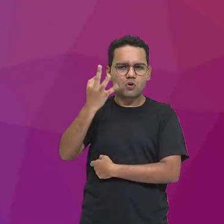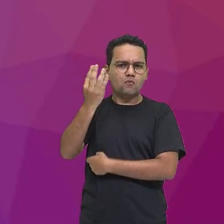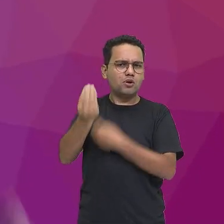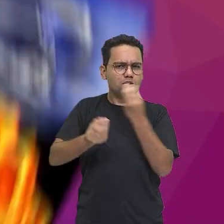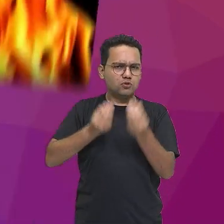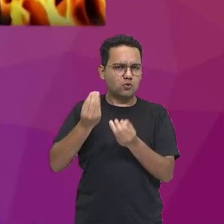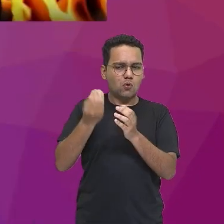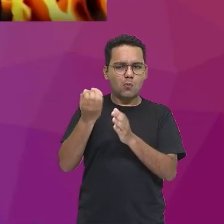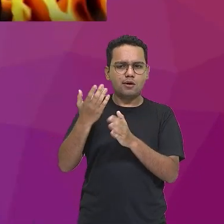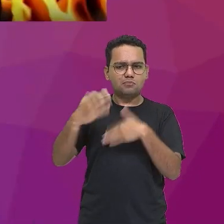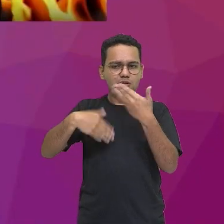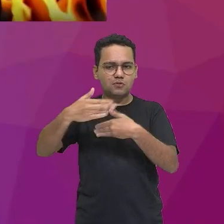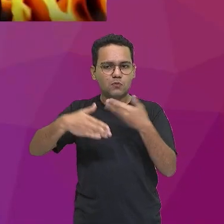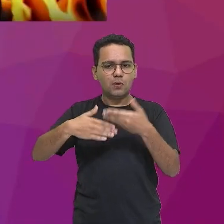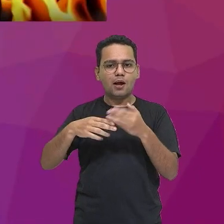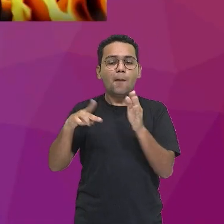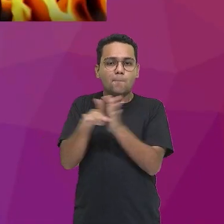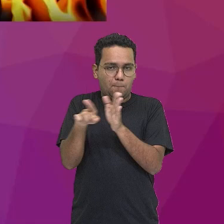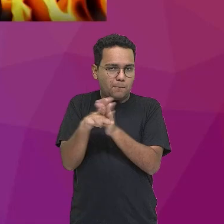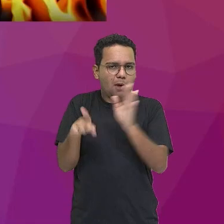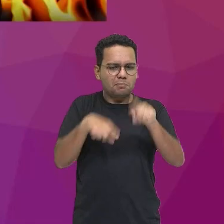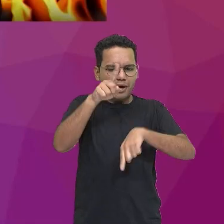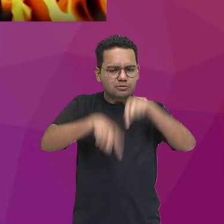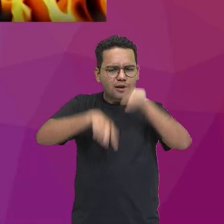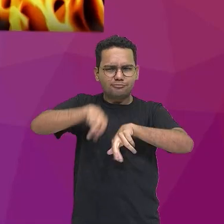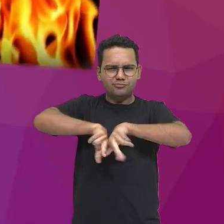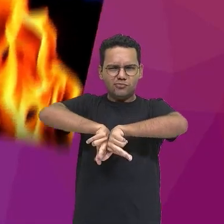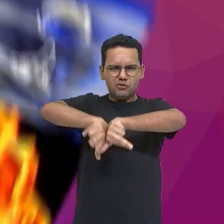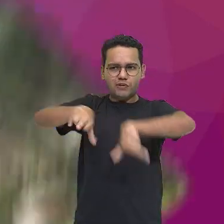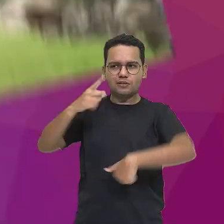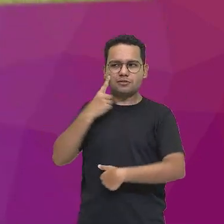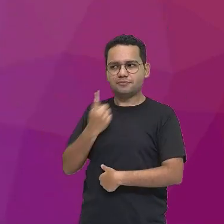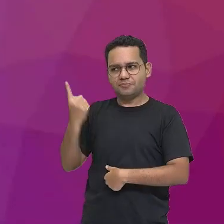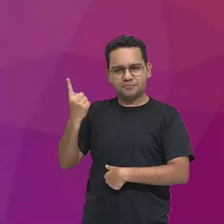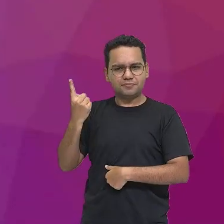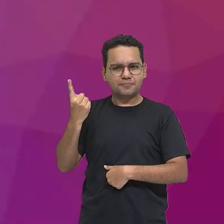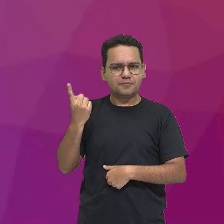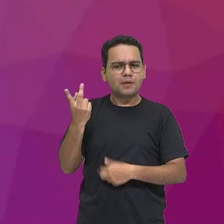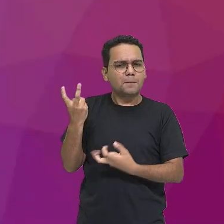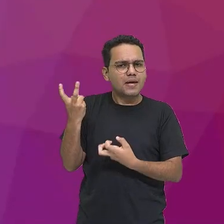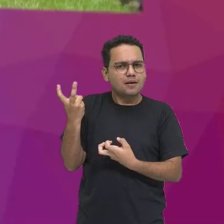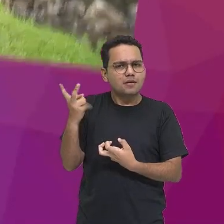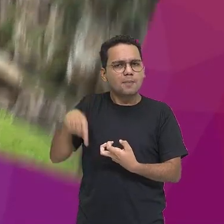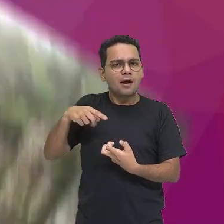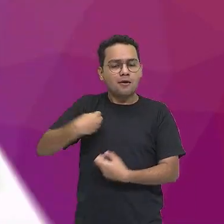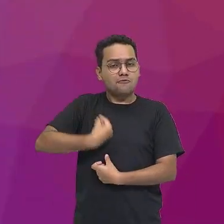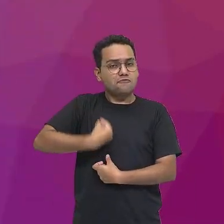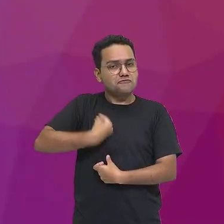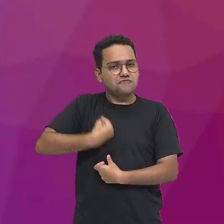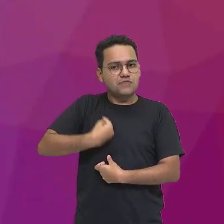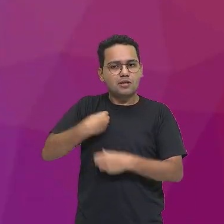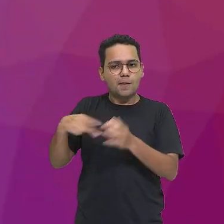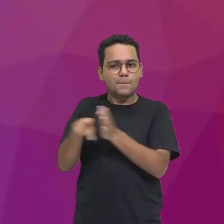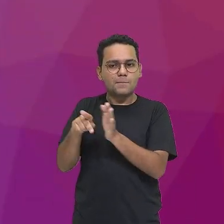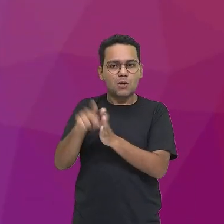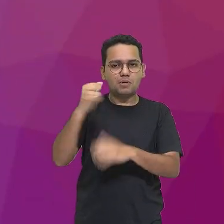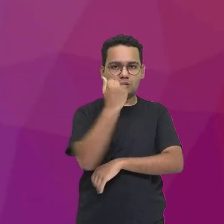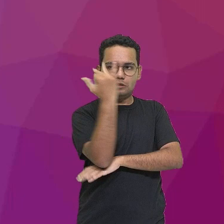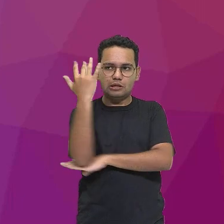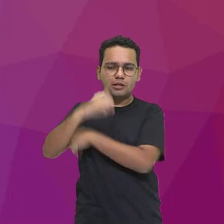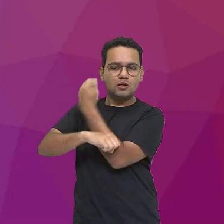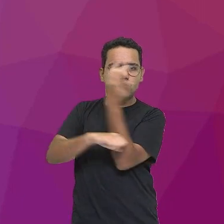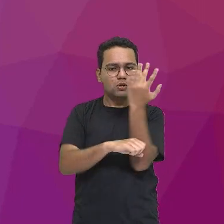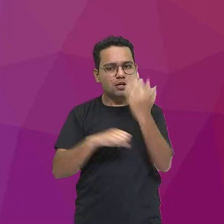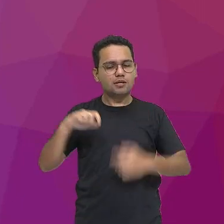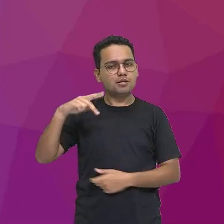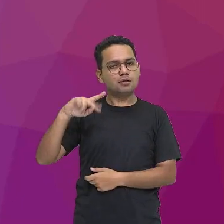vida com as propriedades da matéria. Então a vida ela vem da matéria, ela vem da natureza, ela vem da physis,